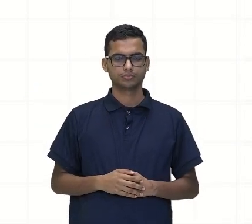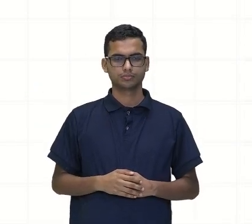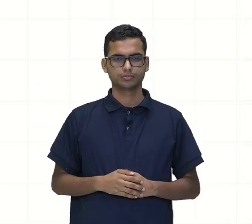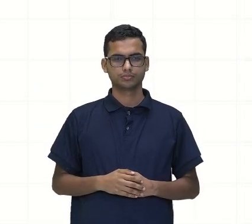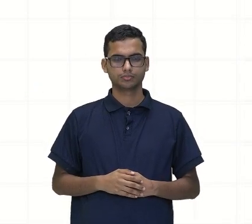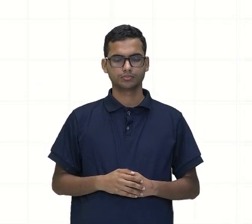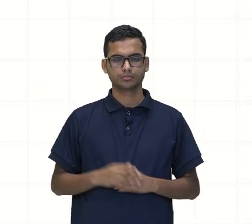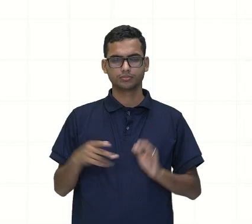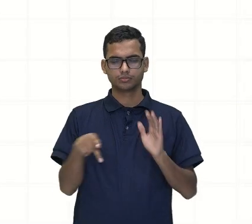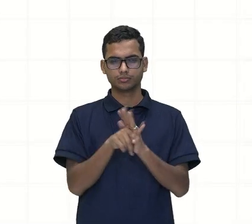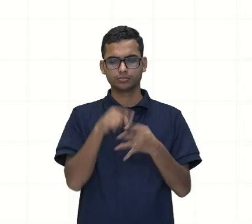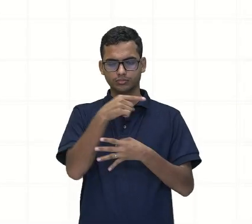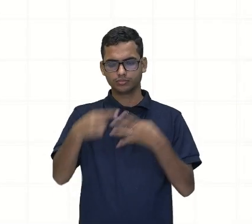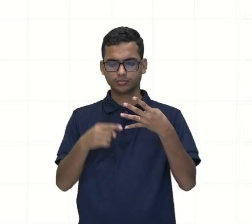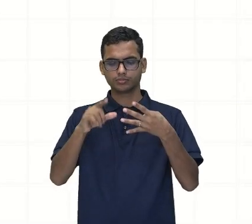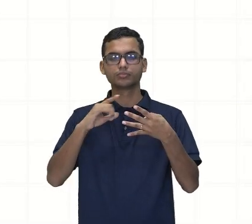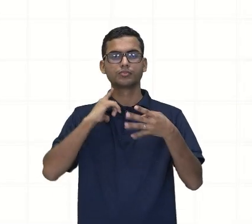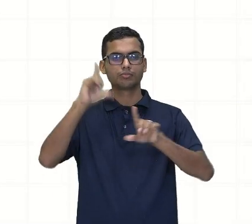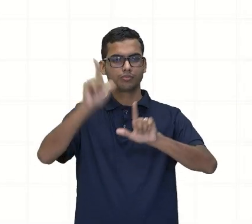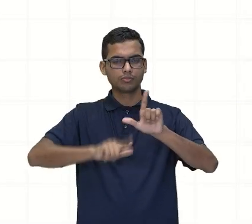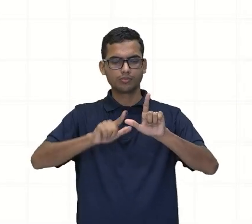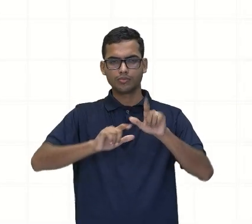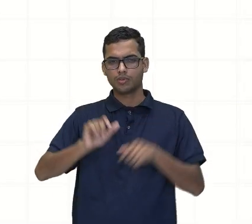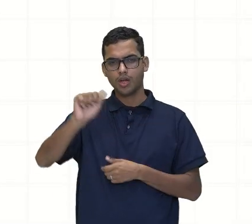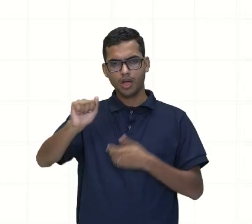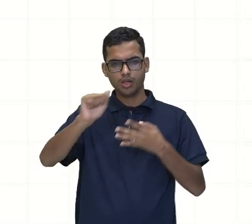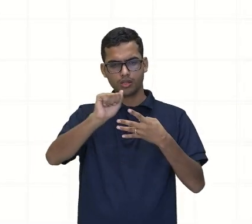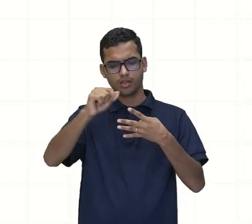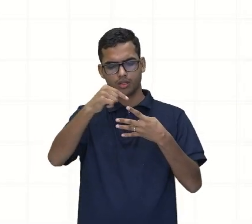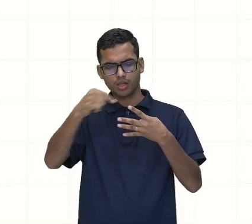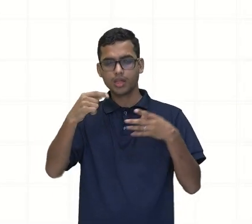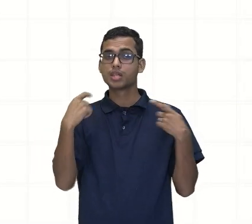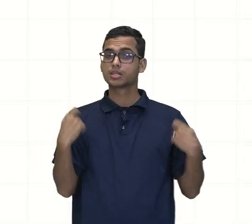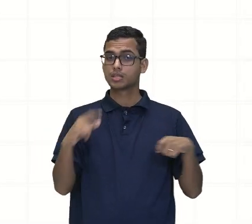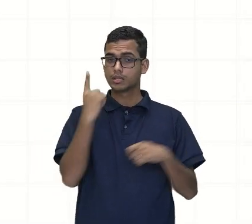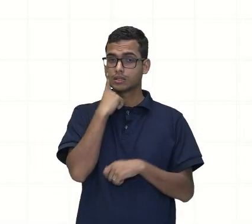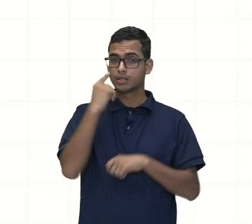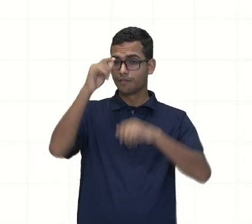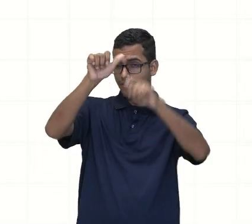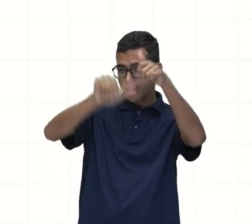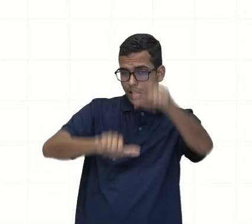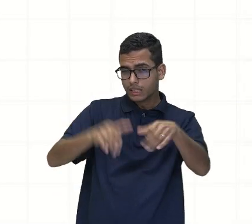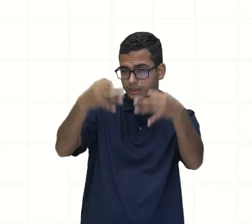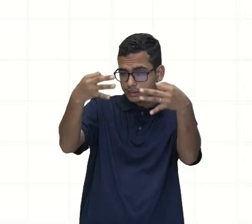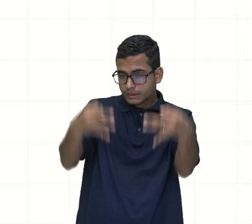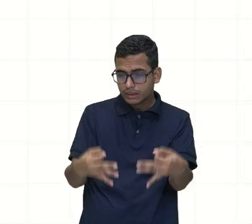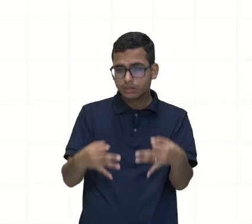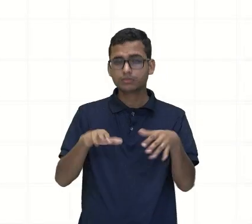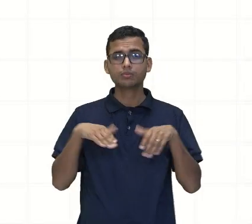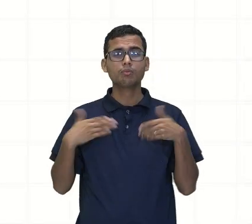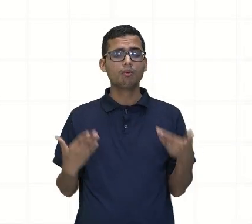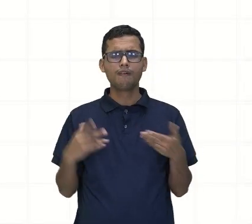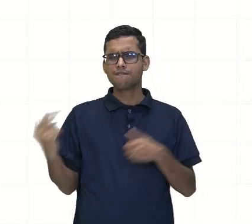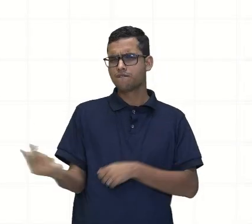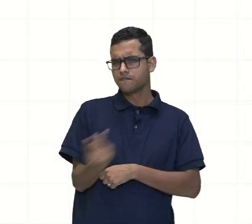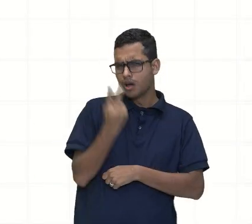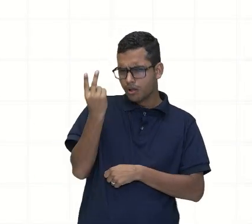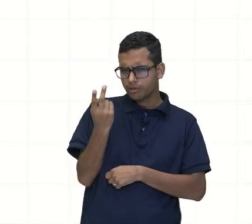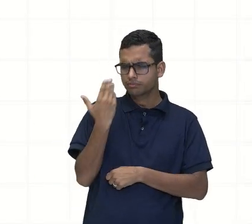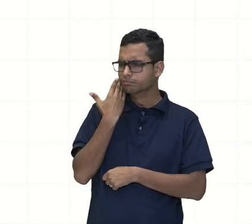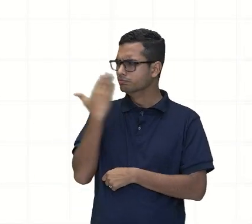na alternativa A. Mas a gente precisa conferir, né? Se está certinho. Quais são esses valores aqui,